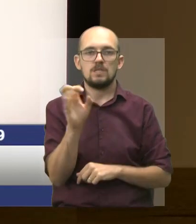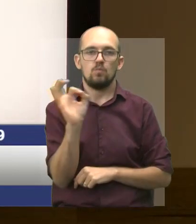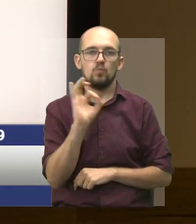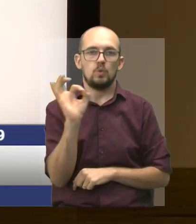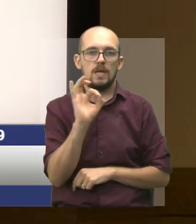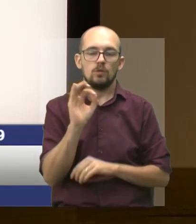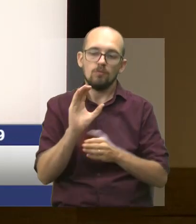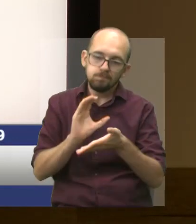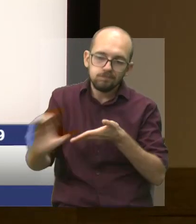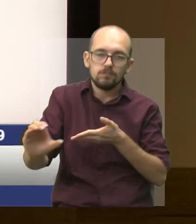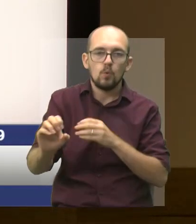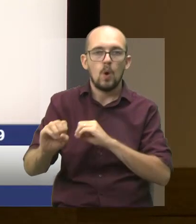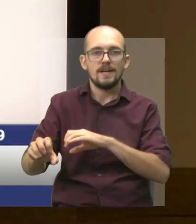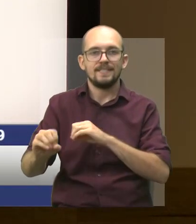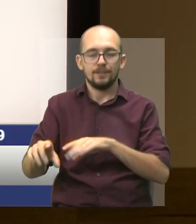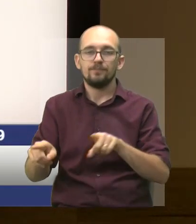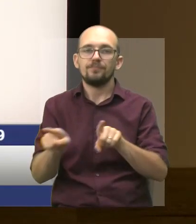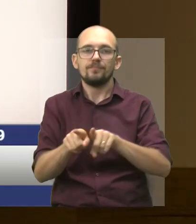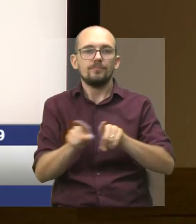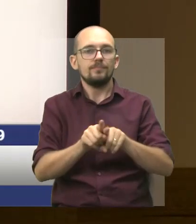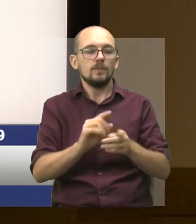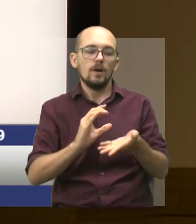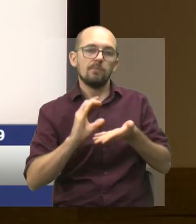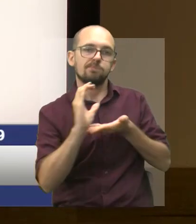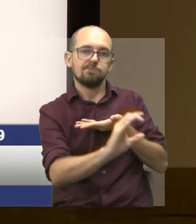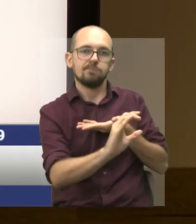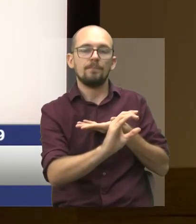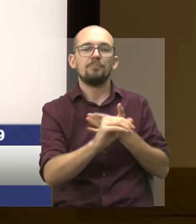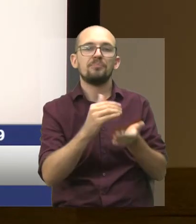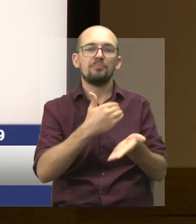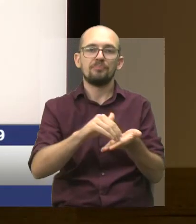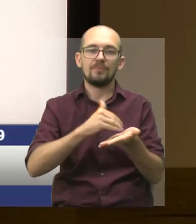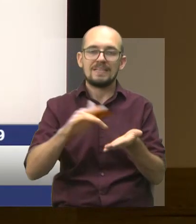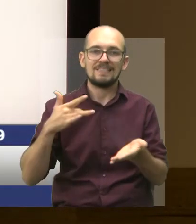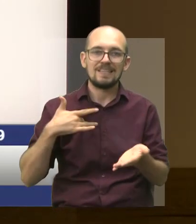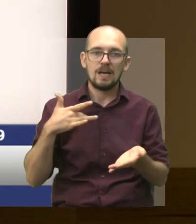25%. E a Secretaria de Saúde também, conforme a legislação,